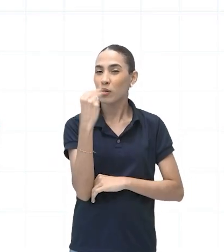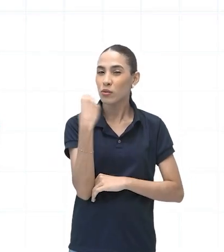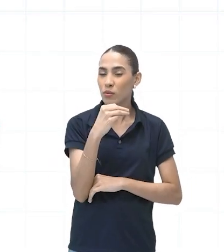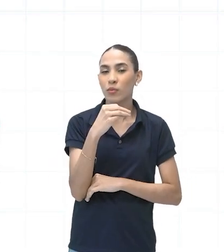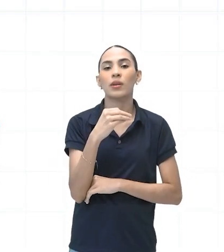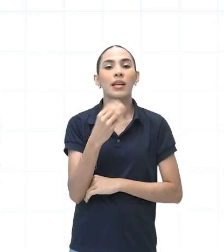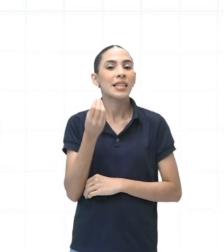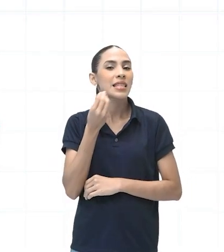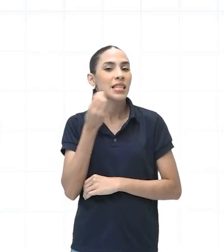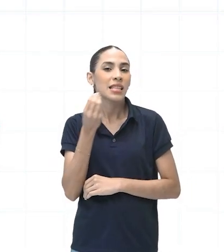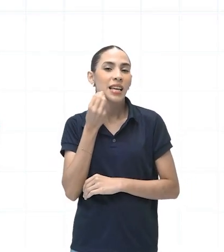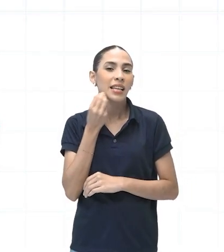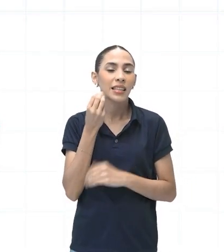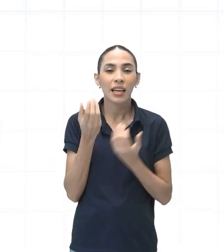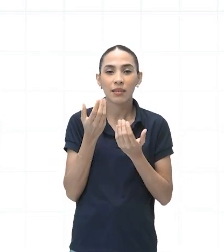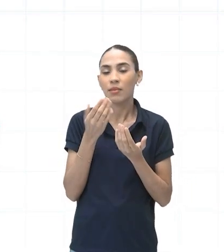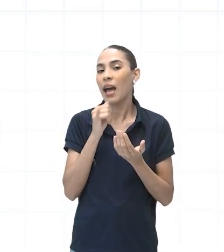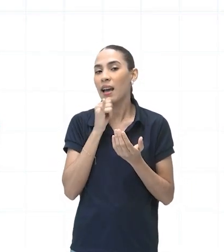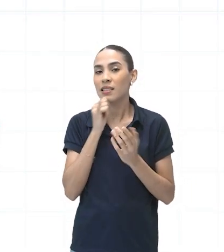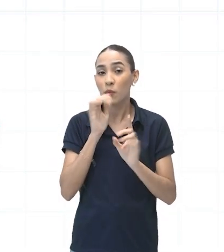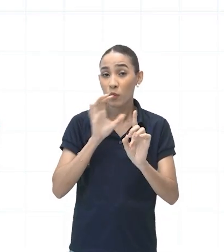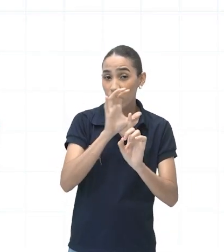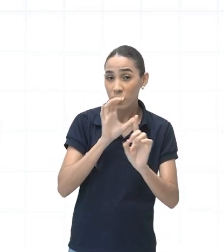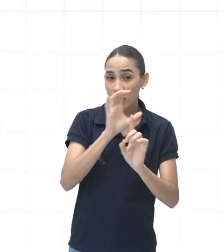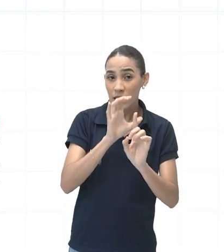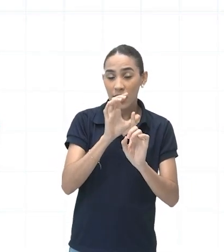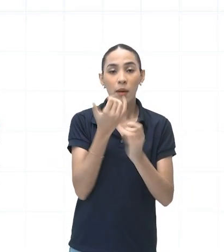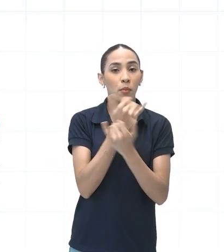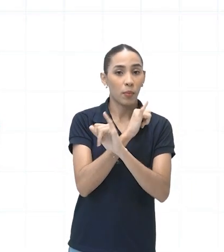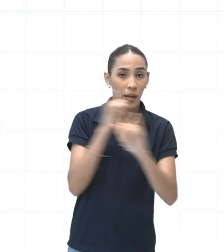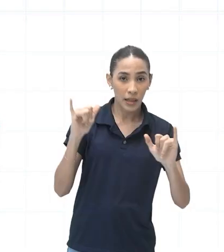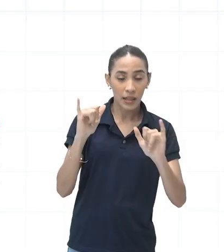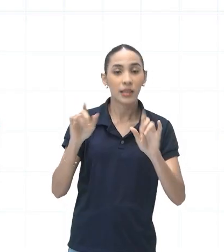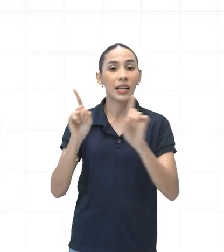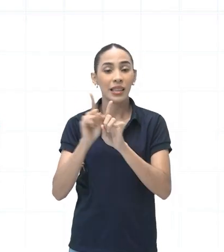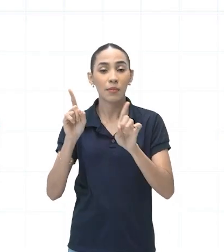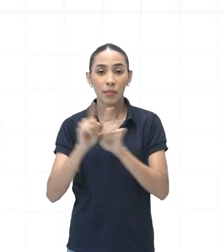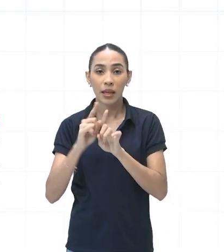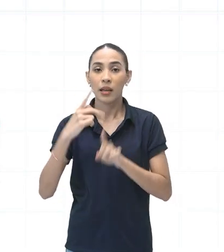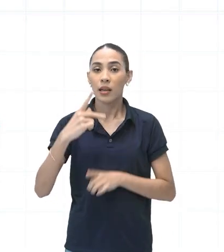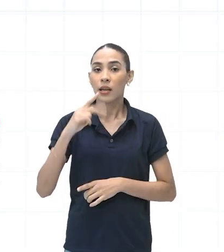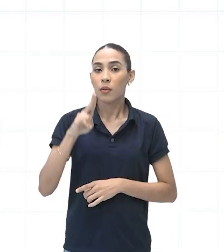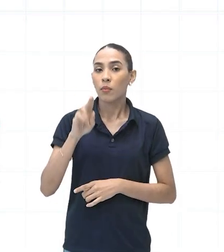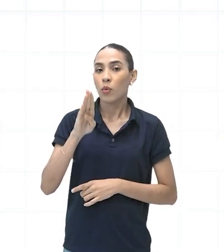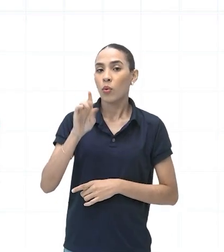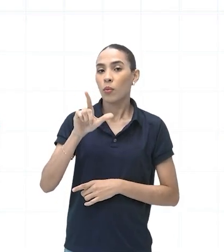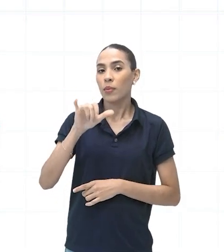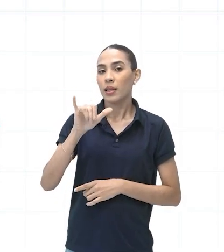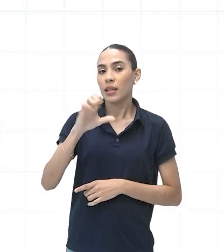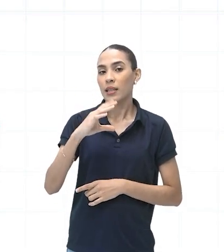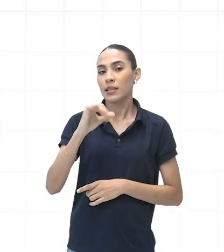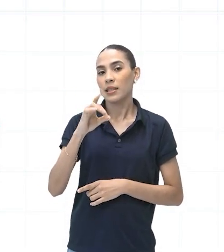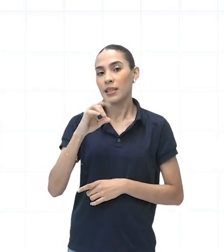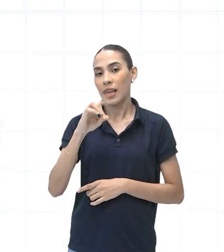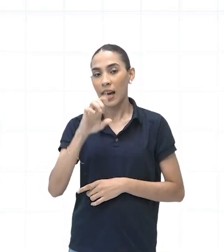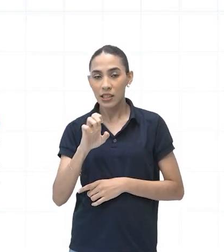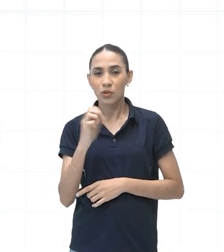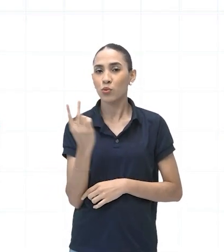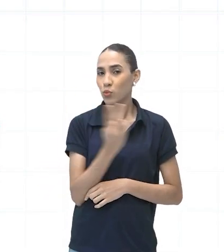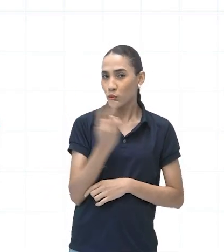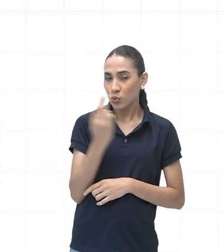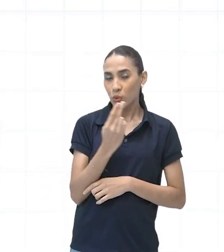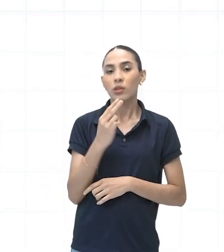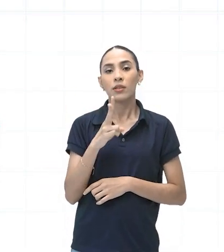o convencimento, tanto da propaganda quanto da publicidade, ambos os gêneros costumam